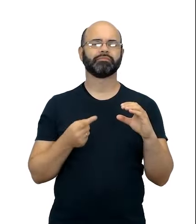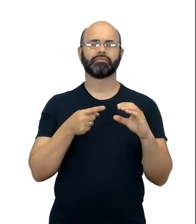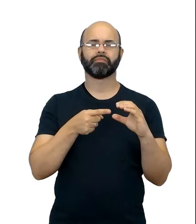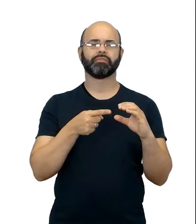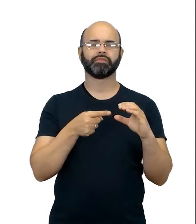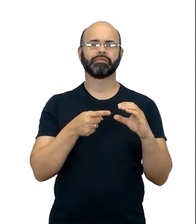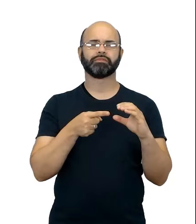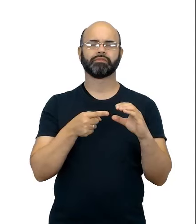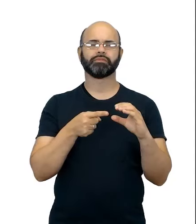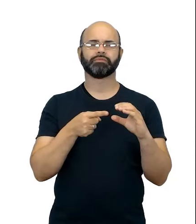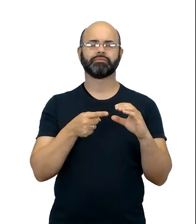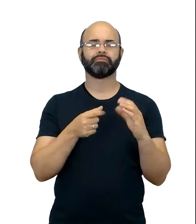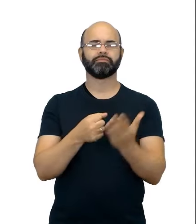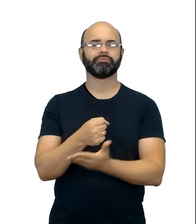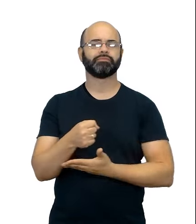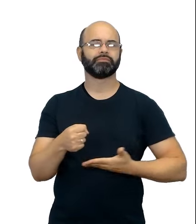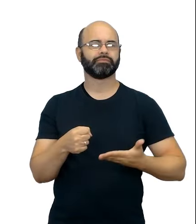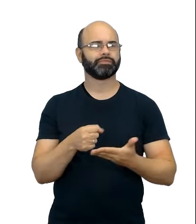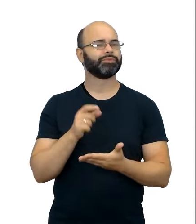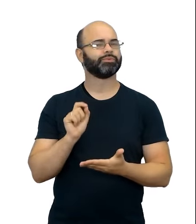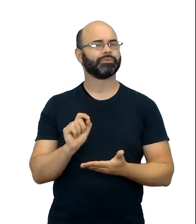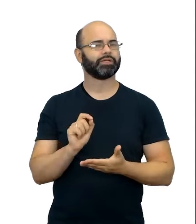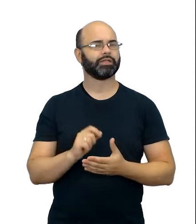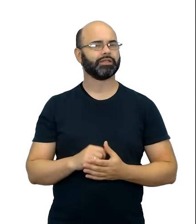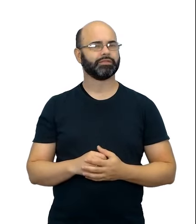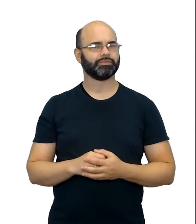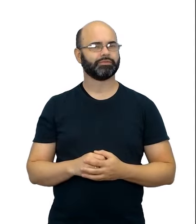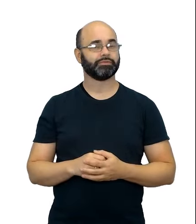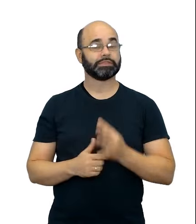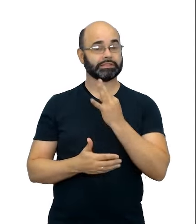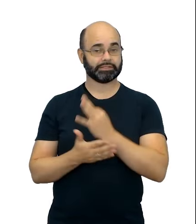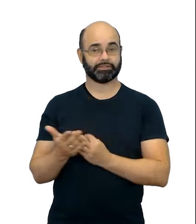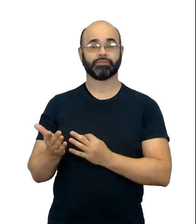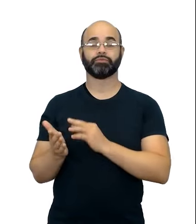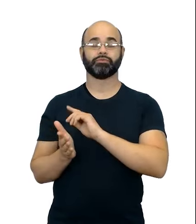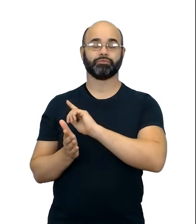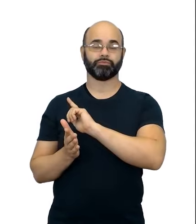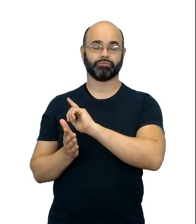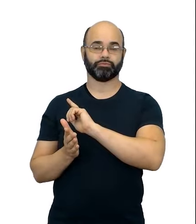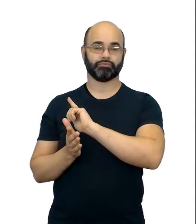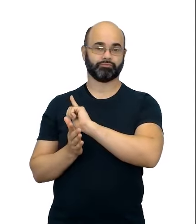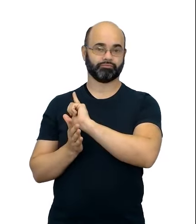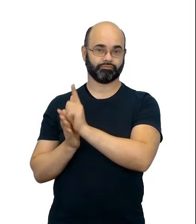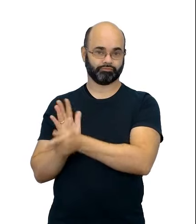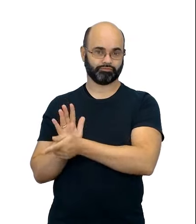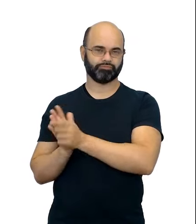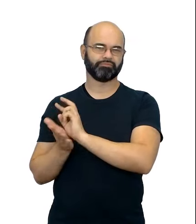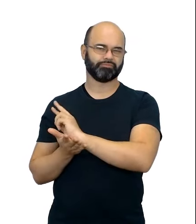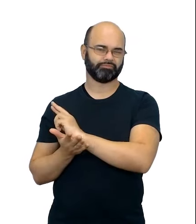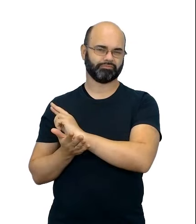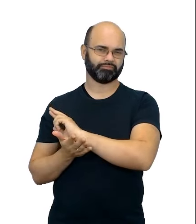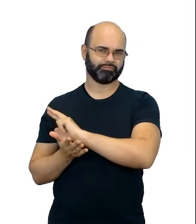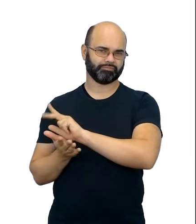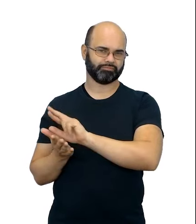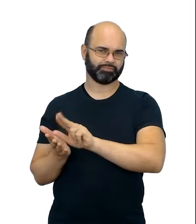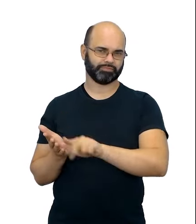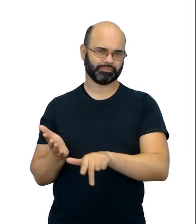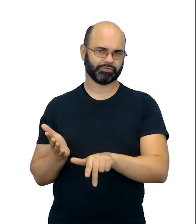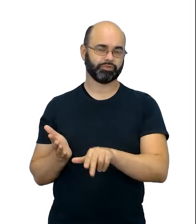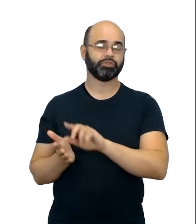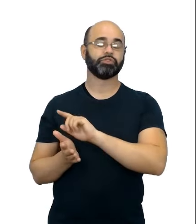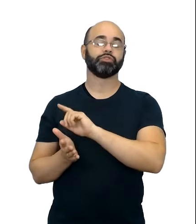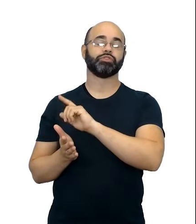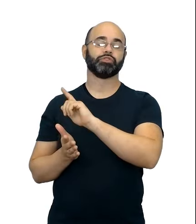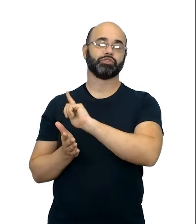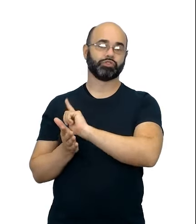aborda quando se trata de gêneros textuais e as práticas de leitura? Destacam-se os gêneros que circulam na